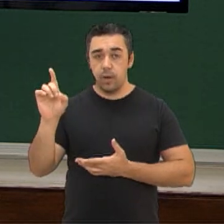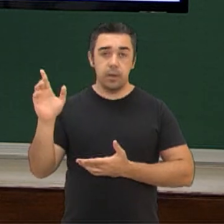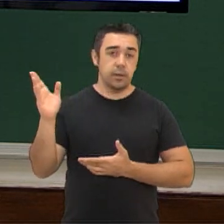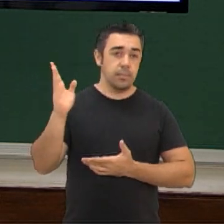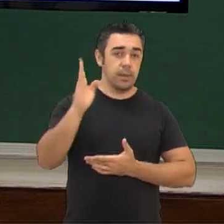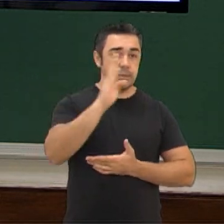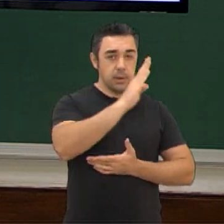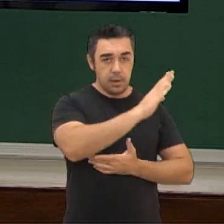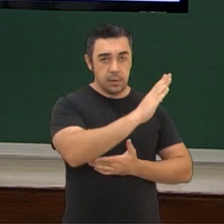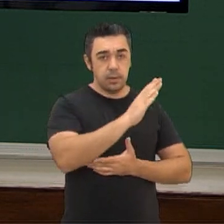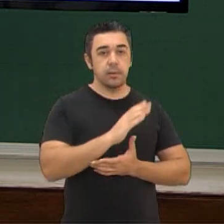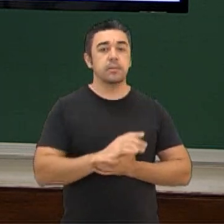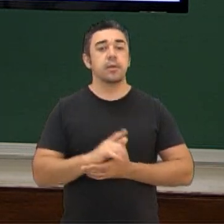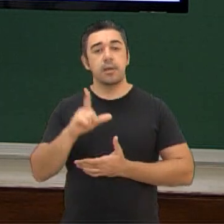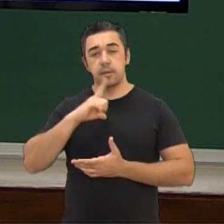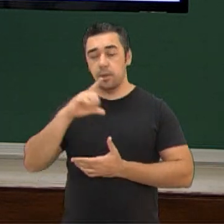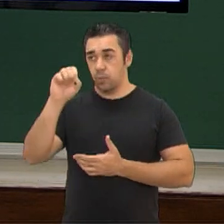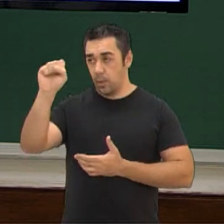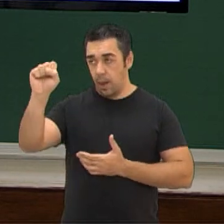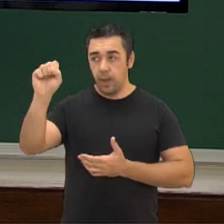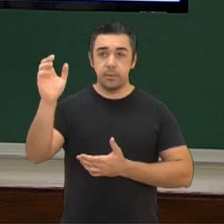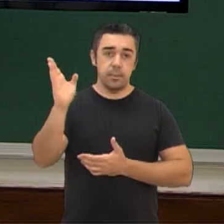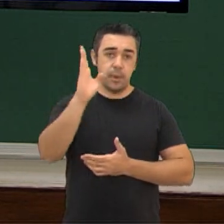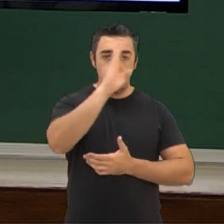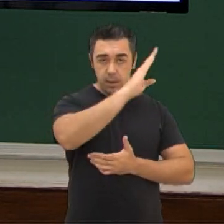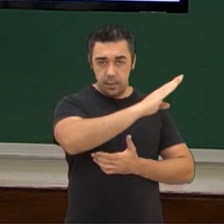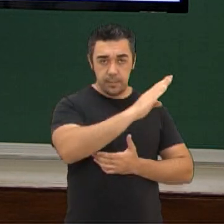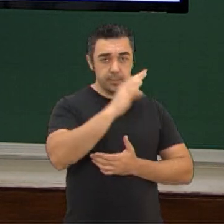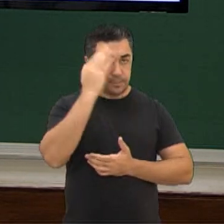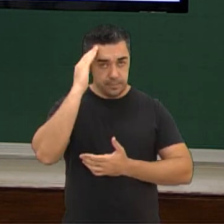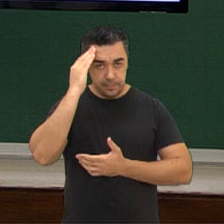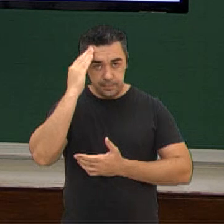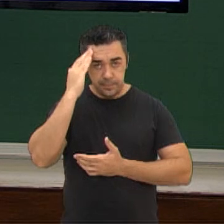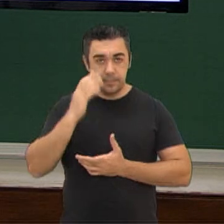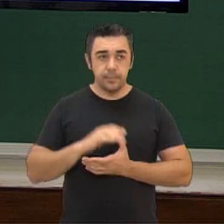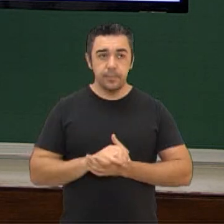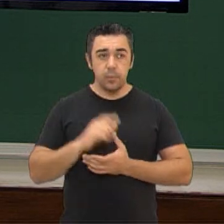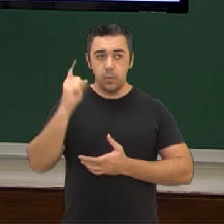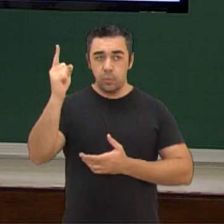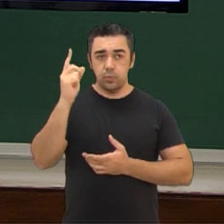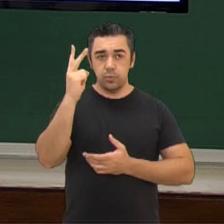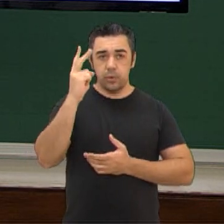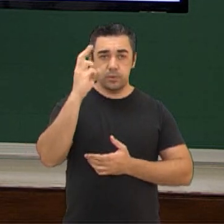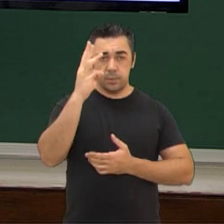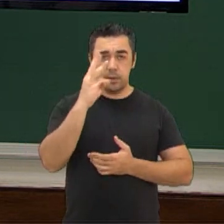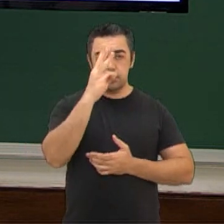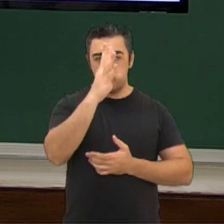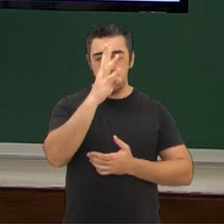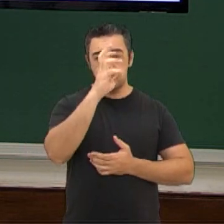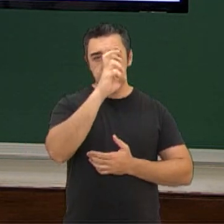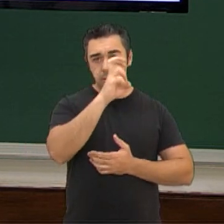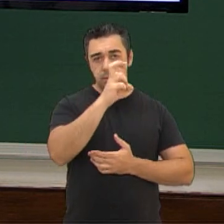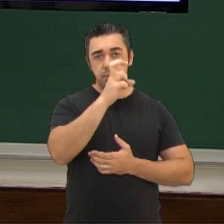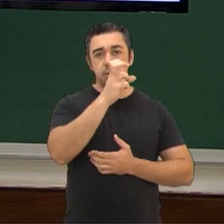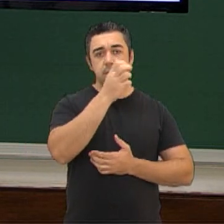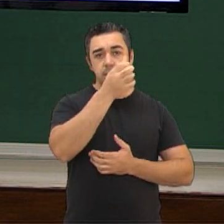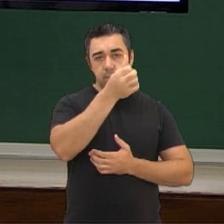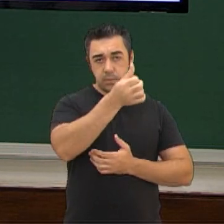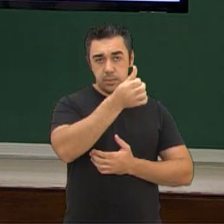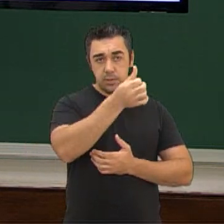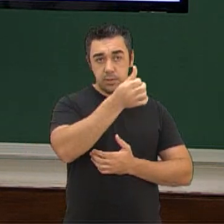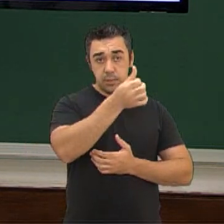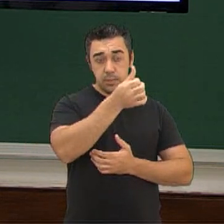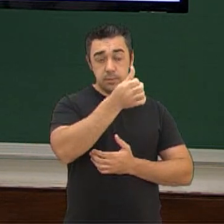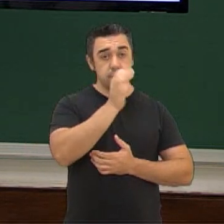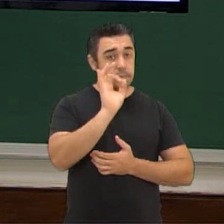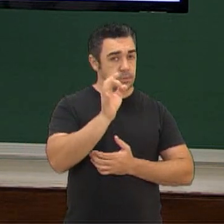para a esquerda, do S para cá, tá? Então, carboninho 1, 2, 3, 4,